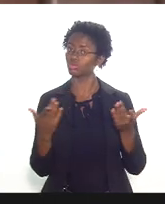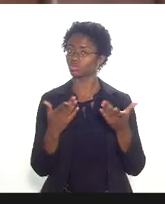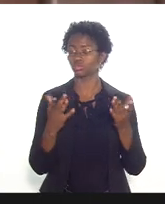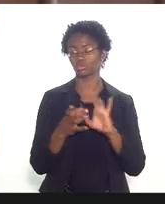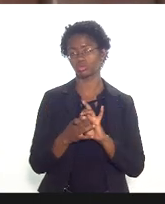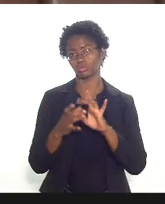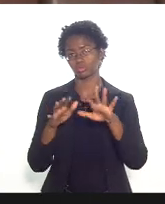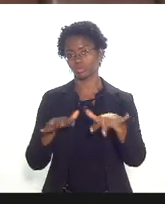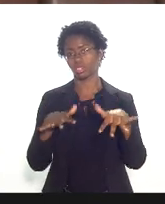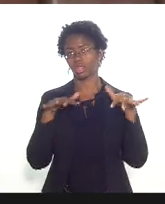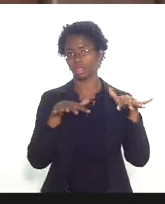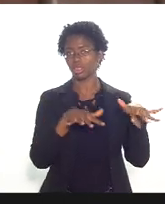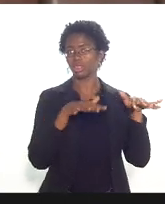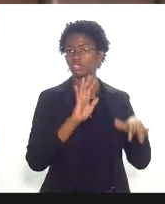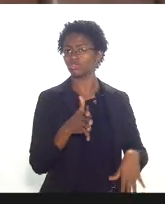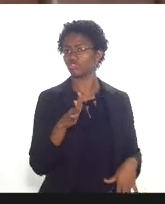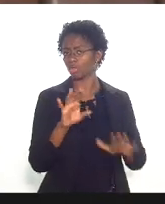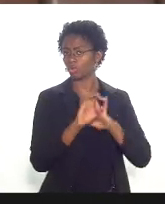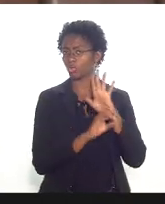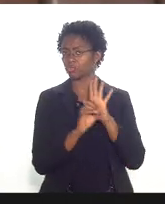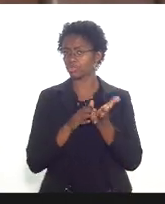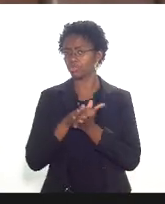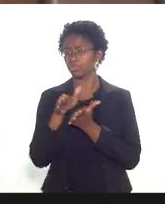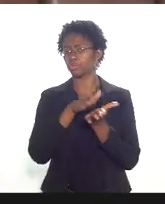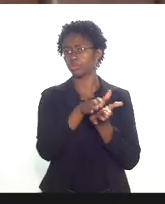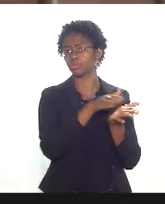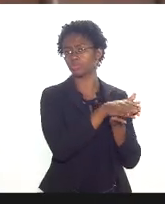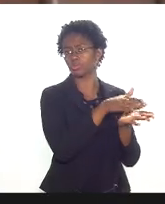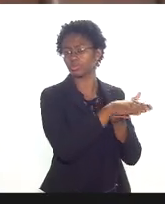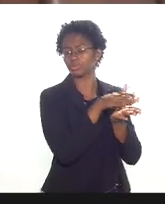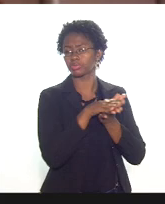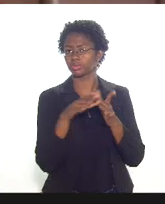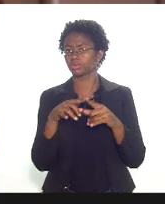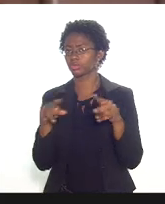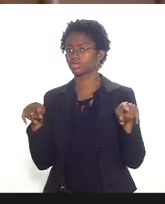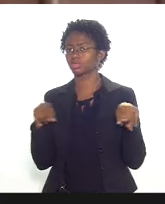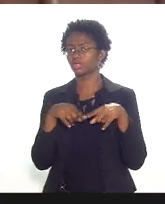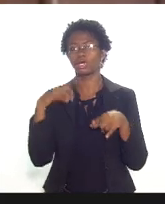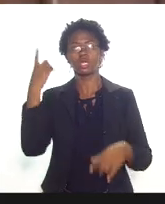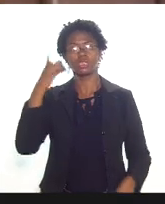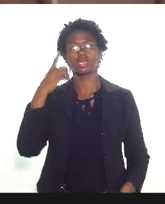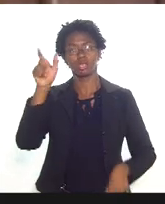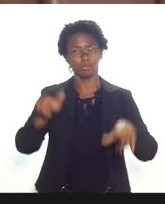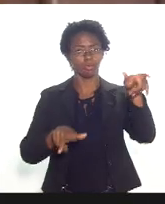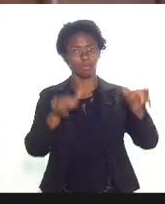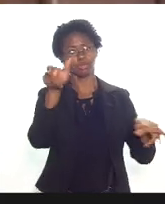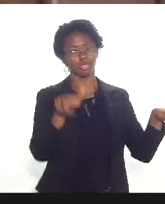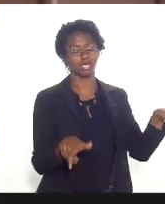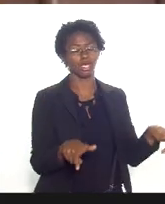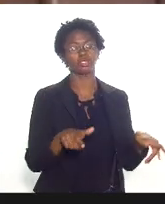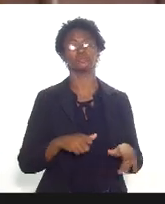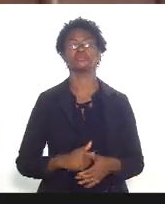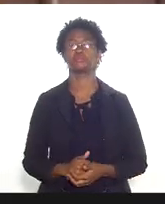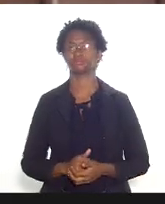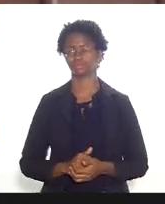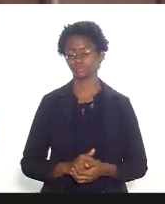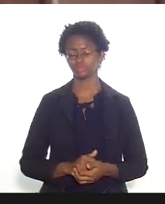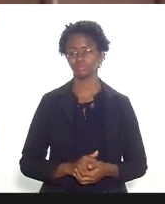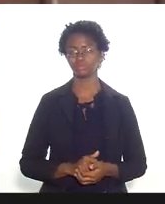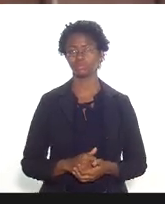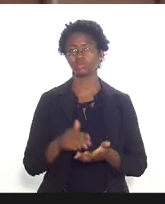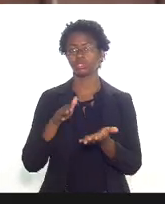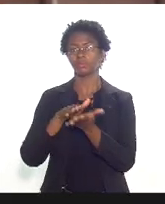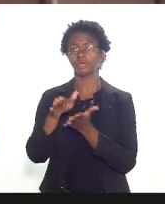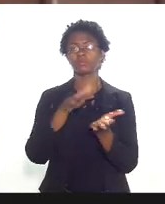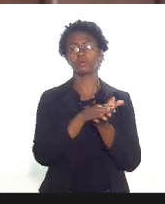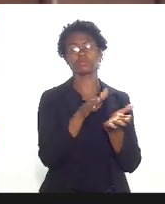previamente enviadas por meio de ofício dos gabinetes dos senhores e senhoras deputados, publicado no dia